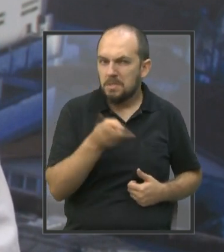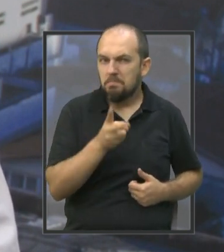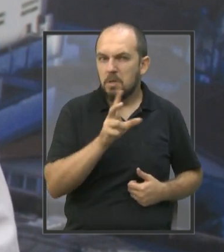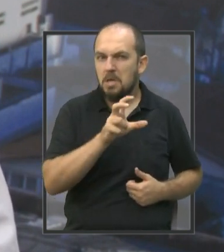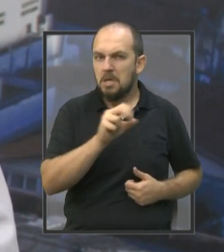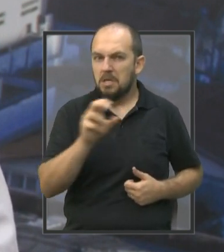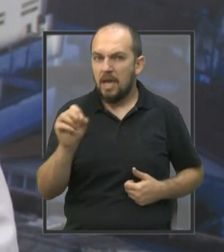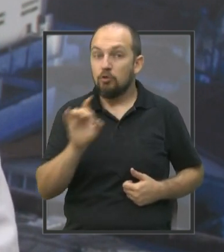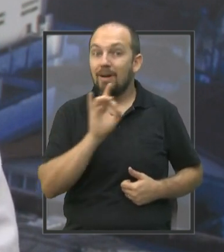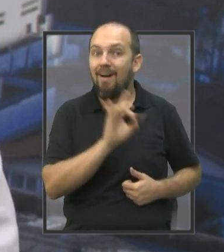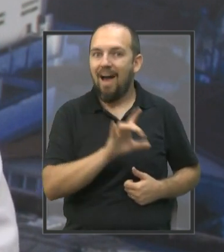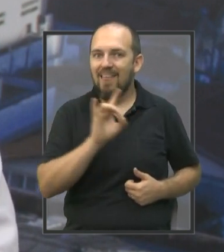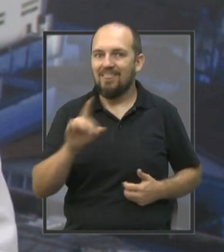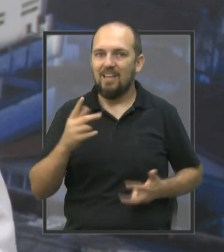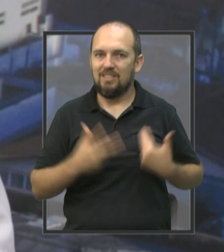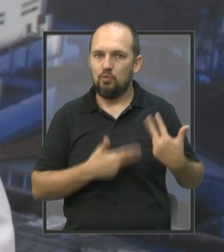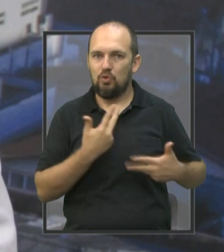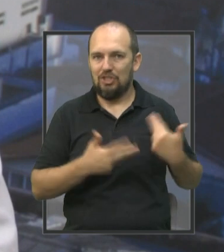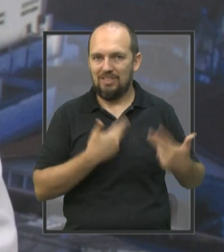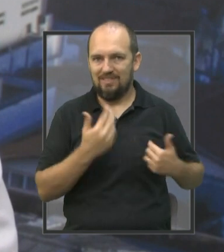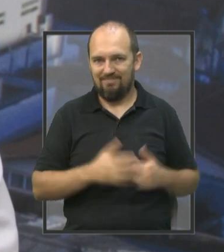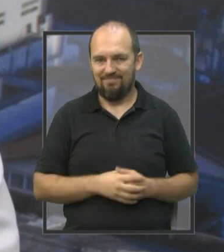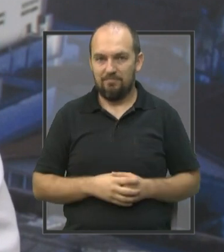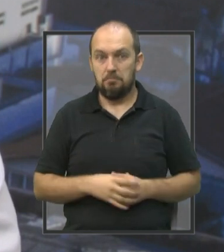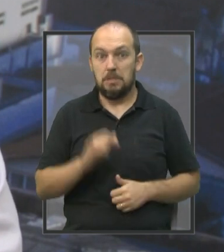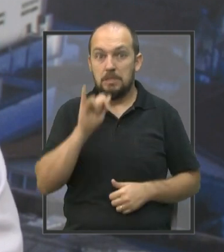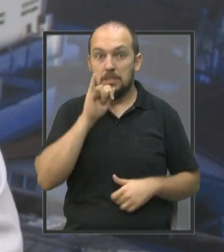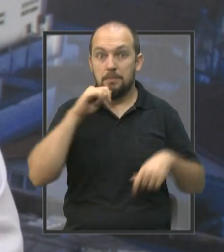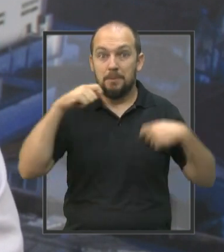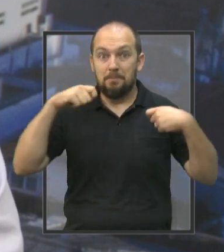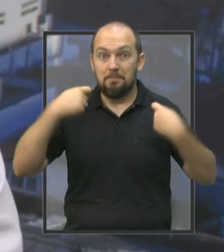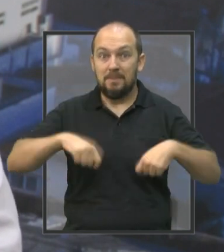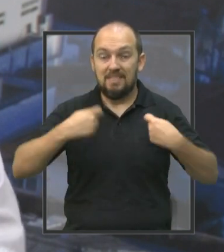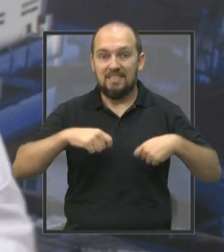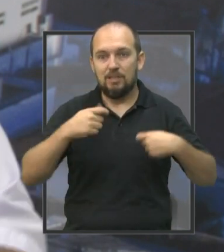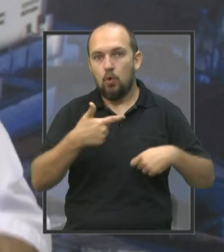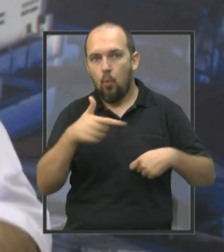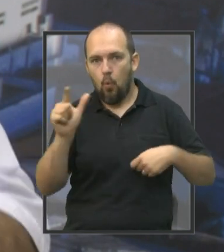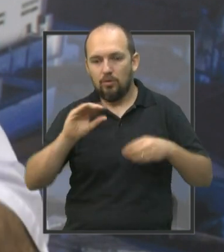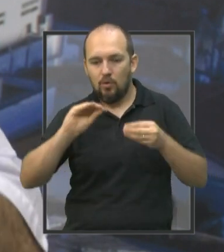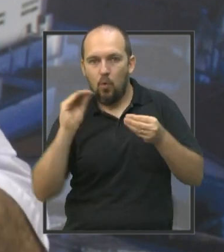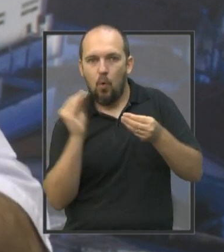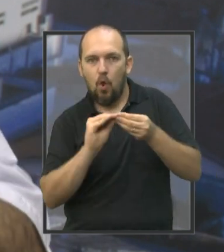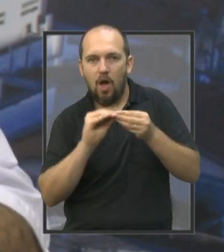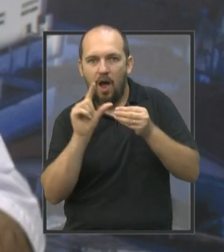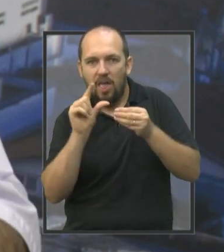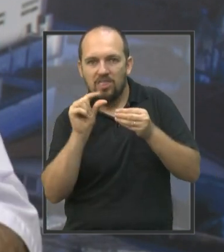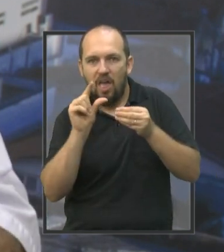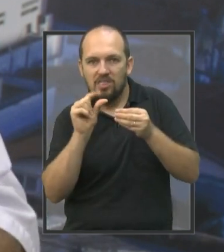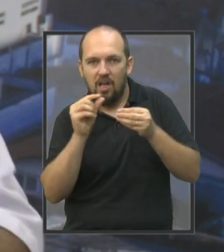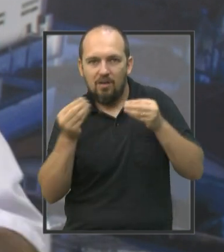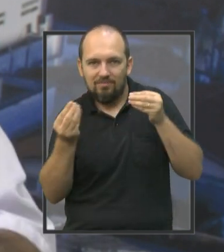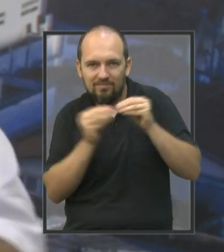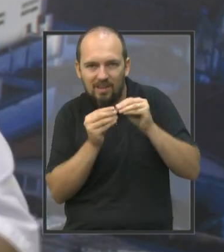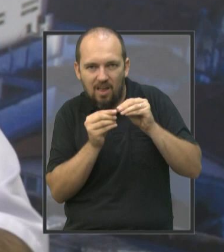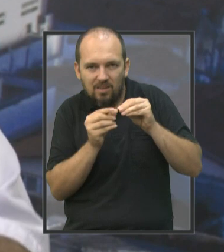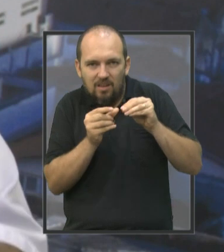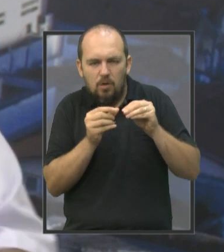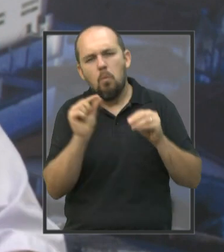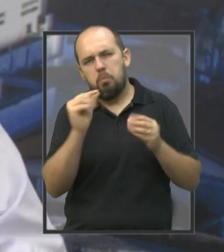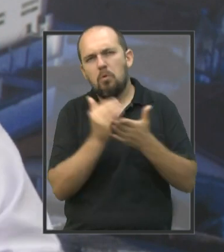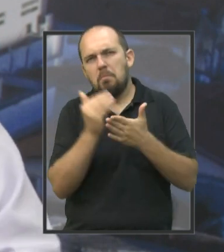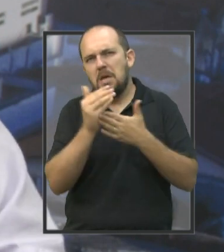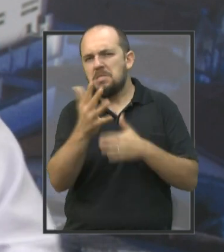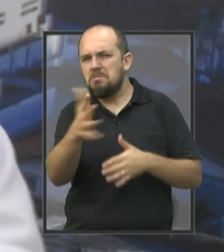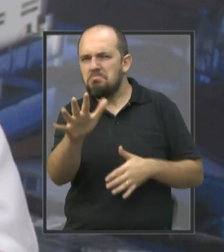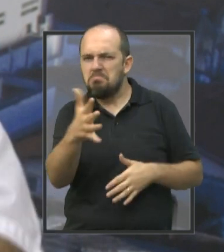R$ 2.500 cada cateterismo. Se precisar colocar o estente, que é a molinha, vai aumentar mais um pouco aí. Então vai sair